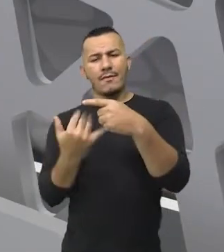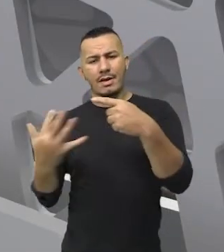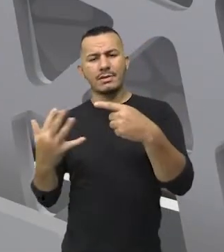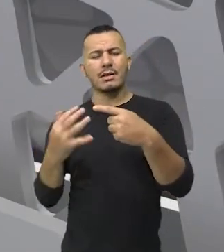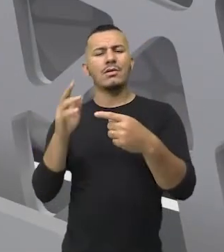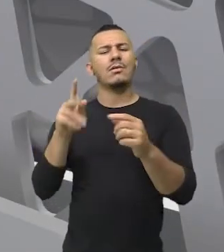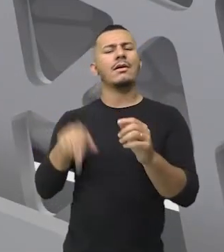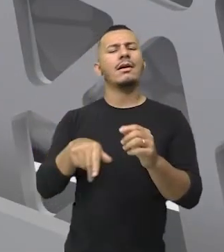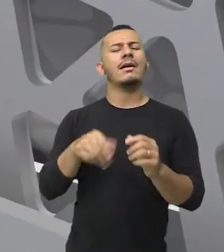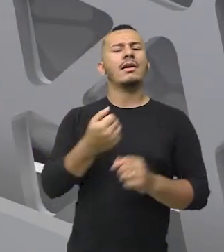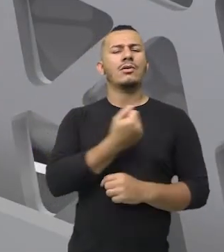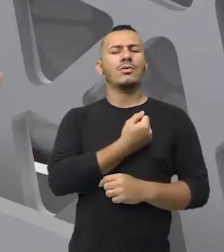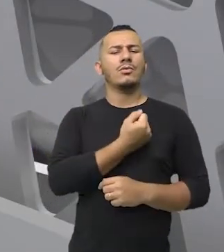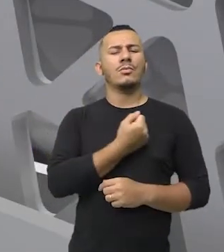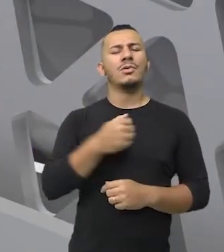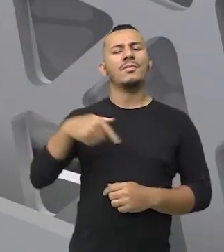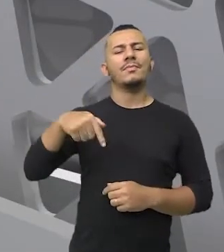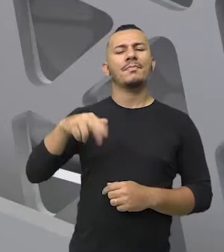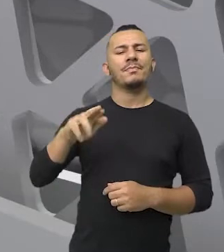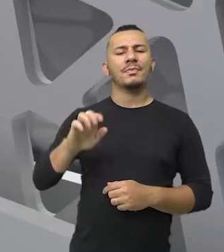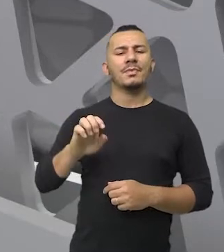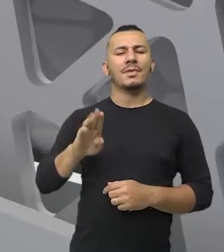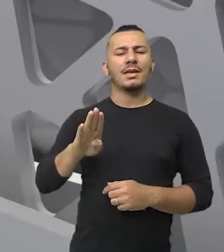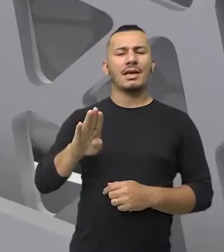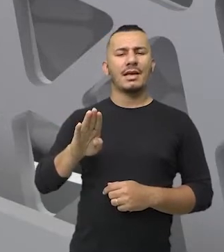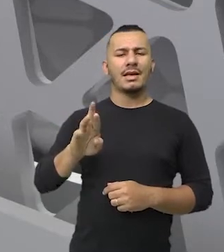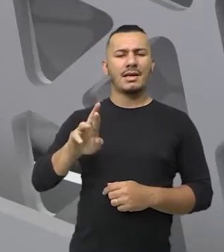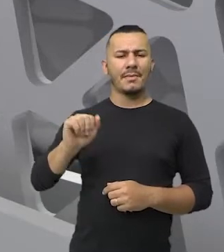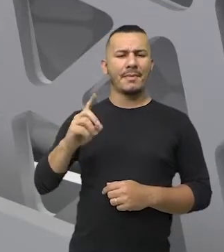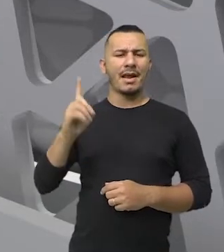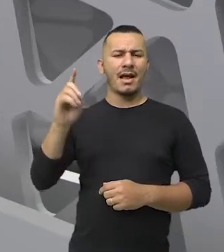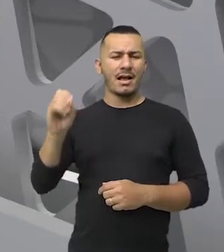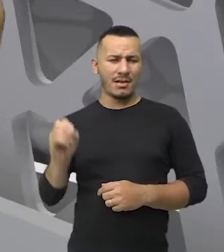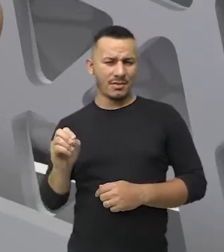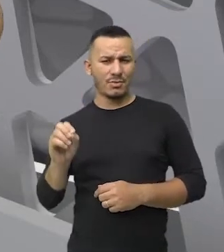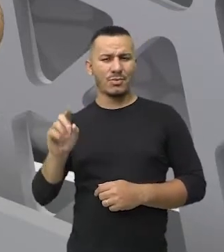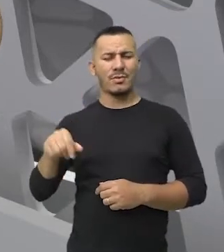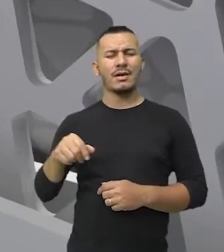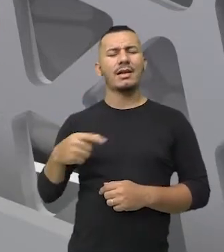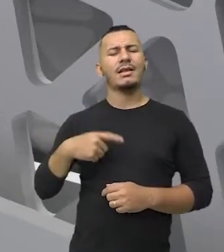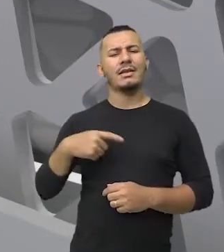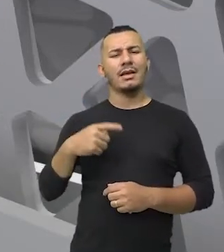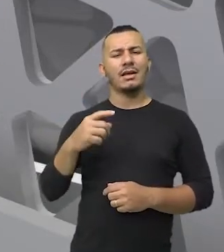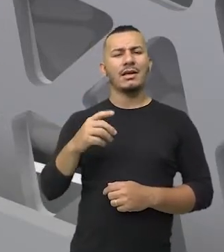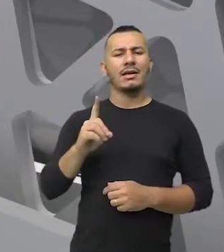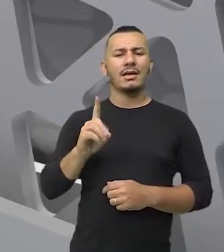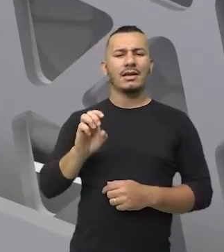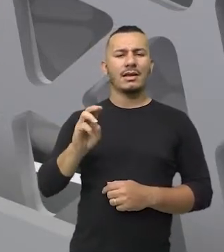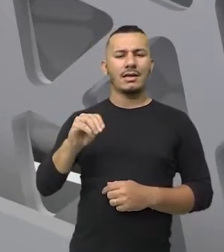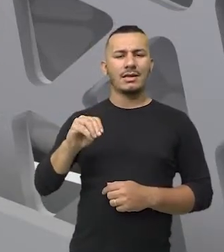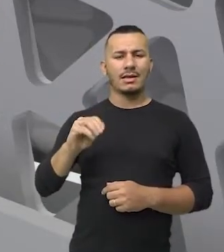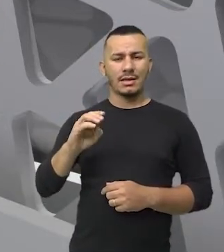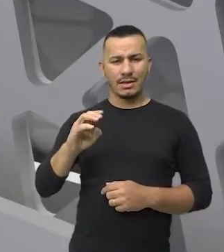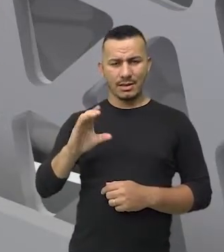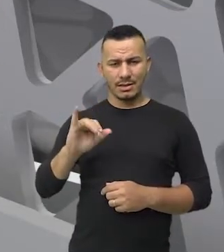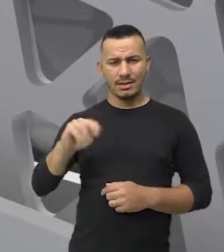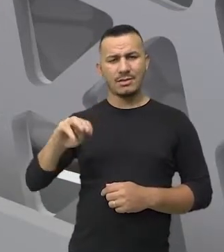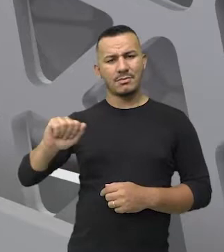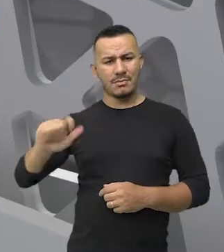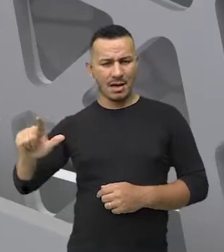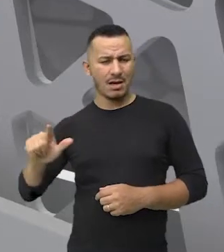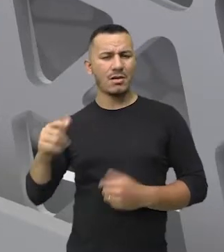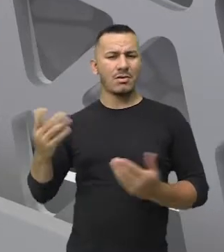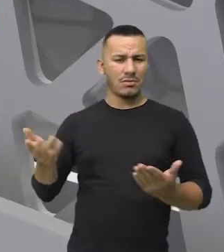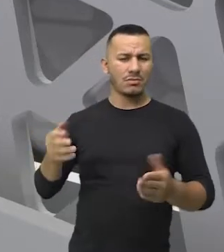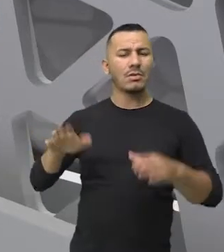ao que vocês chamam de número quebrado, É aquele número decimal. Não, você dificilmente faz relação de